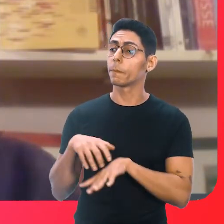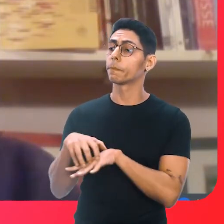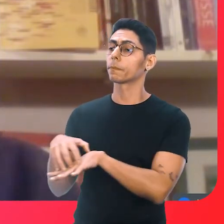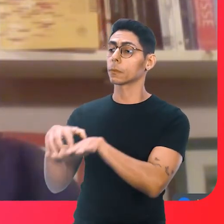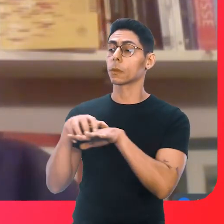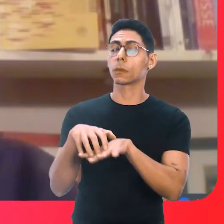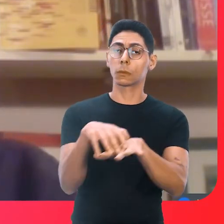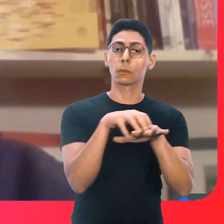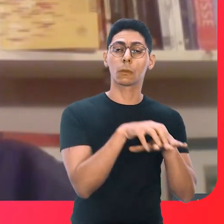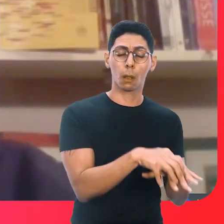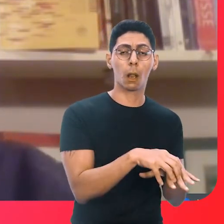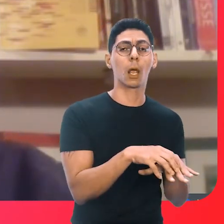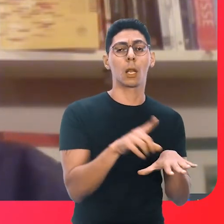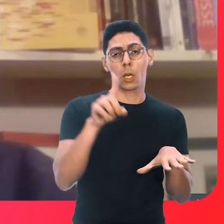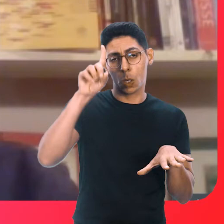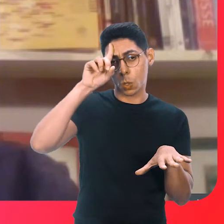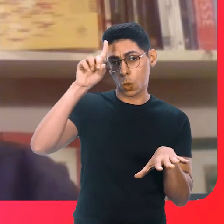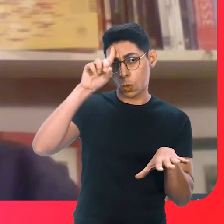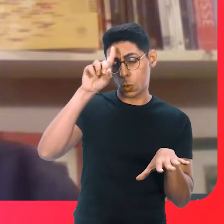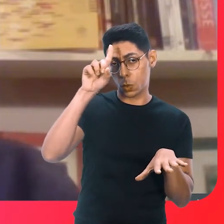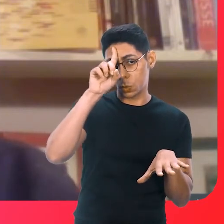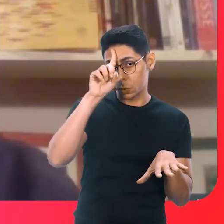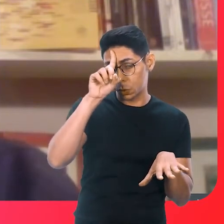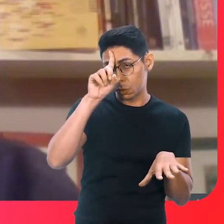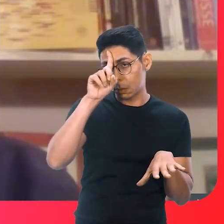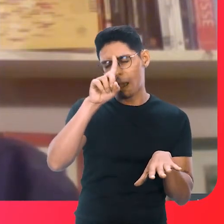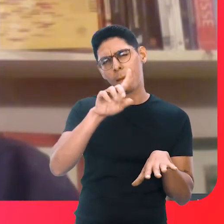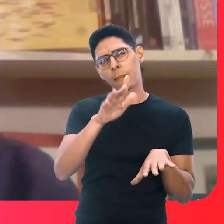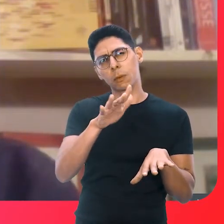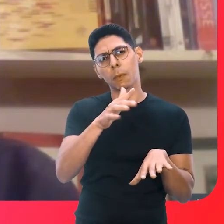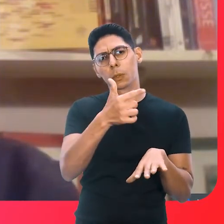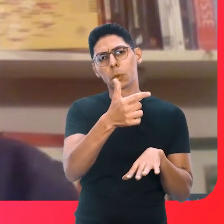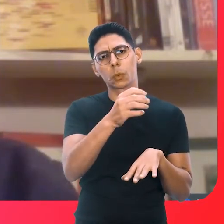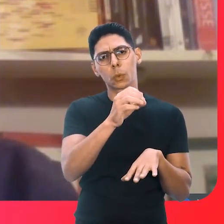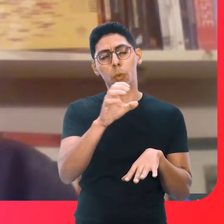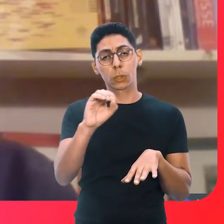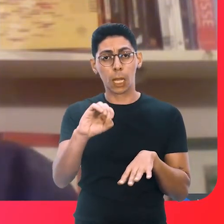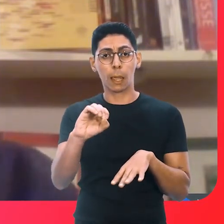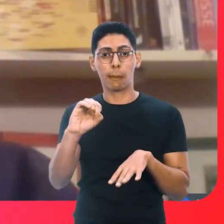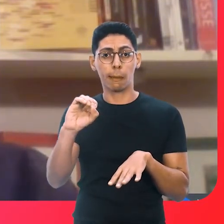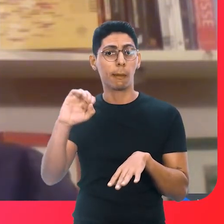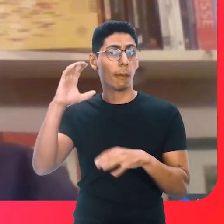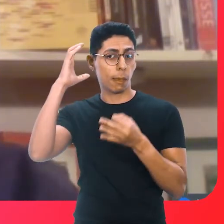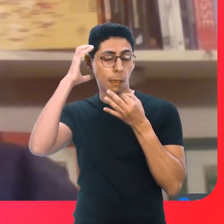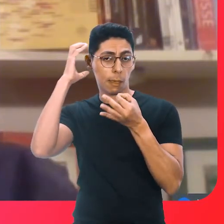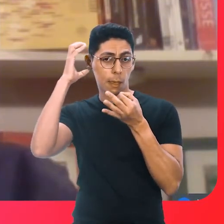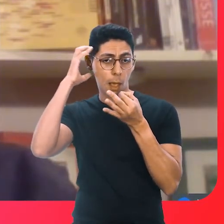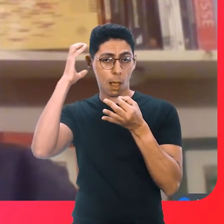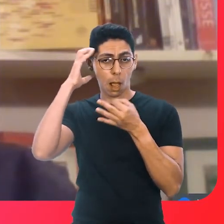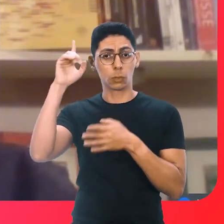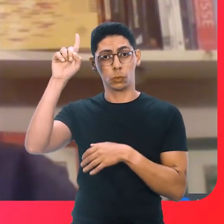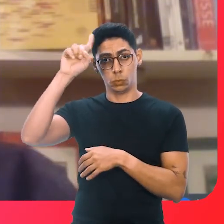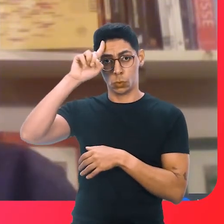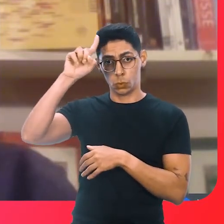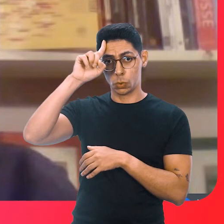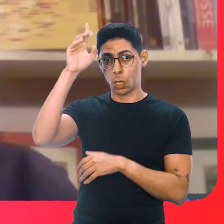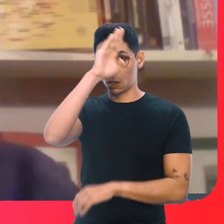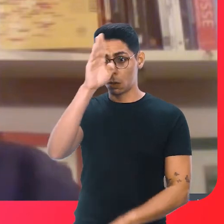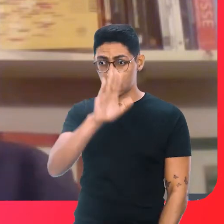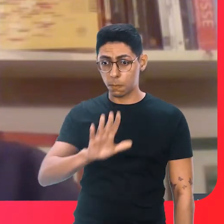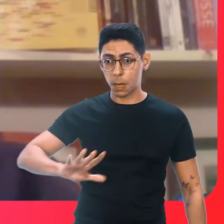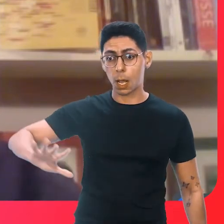programa diariamente para cerca de 200 rádios, todos os dias, cerca de 200 rádios no